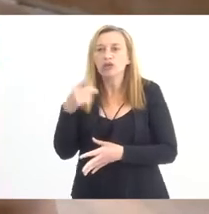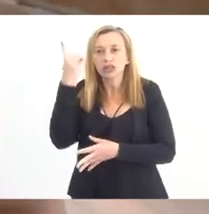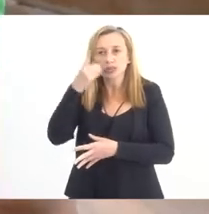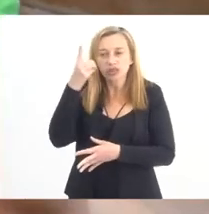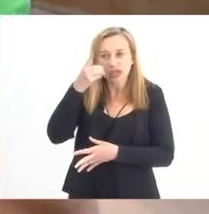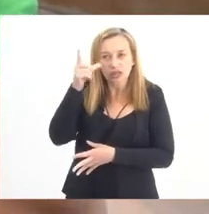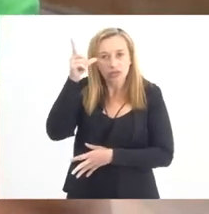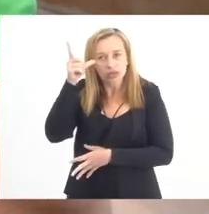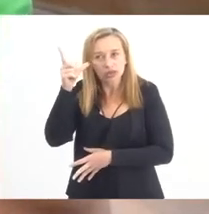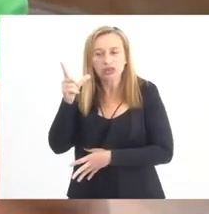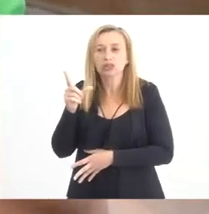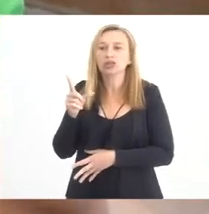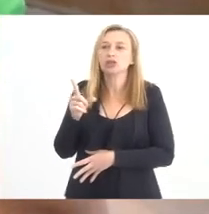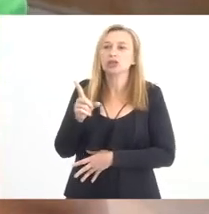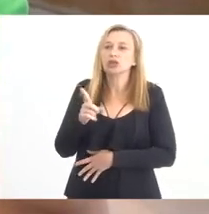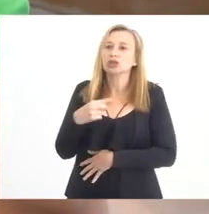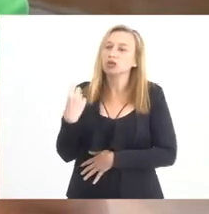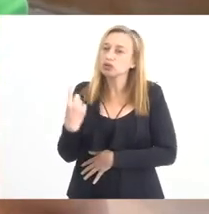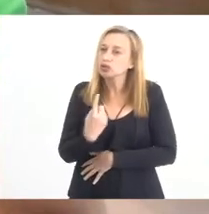e nosso